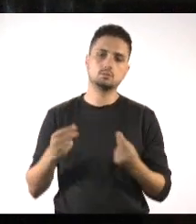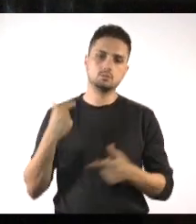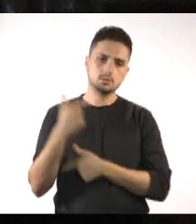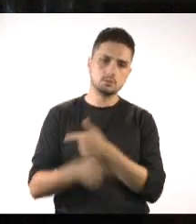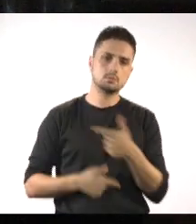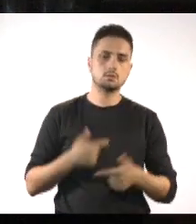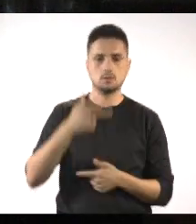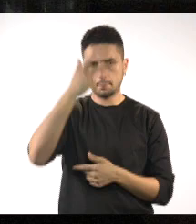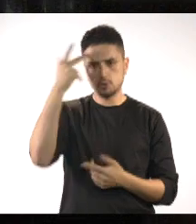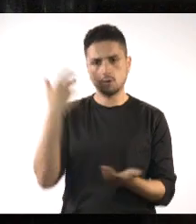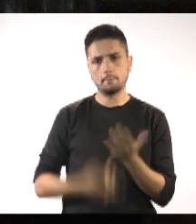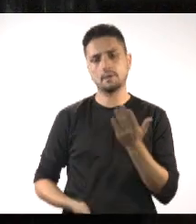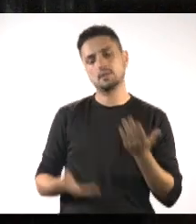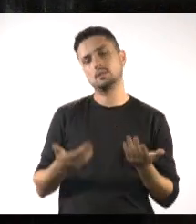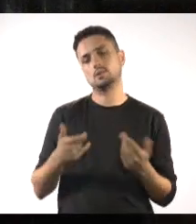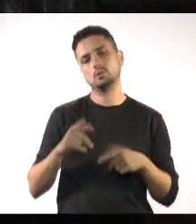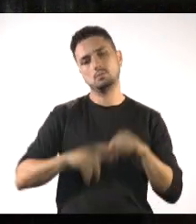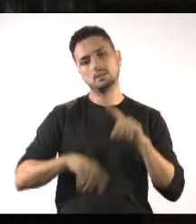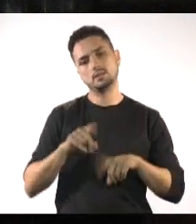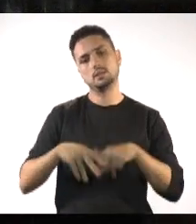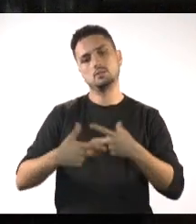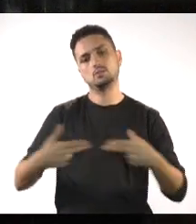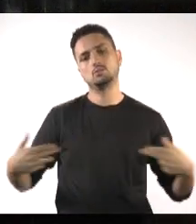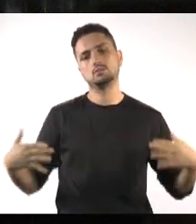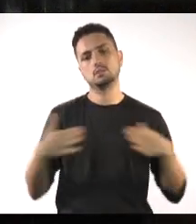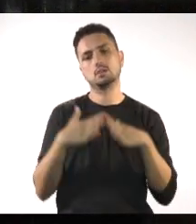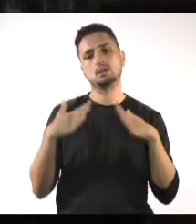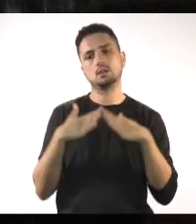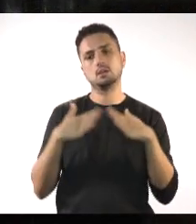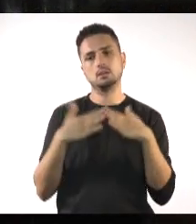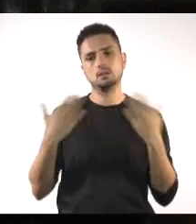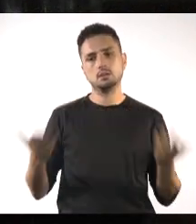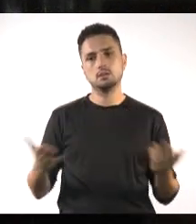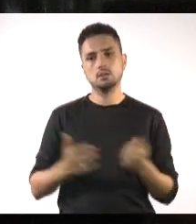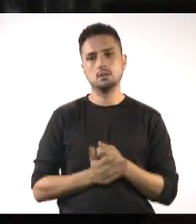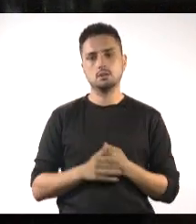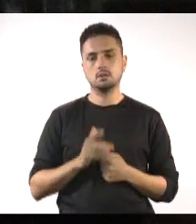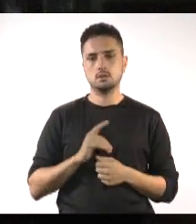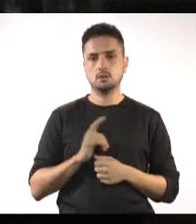seus bens, sem suas casas, nos vários rostos de